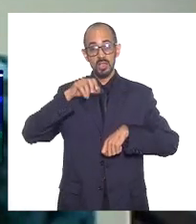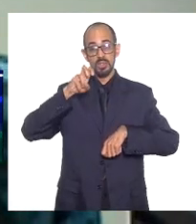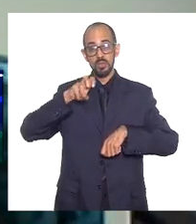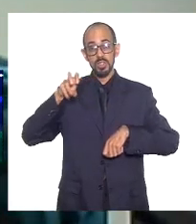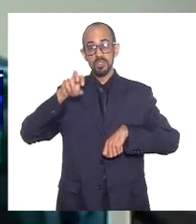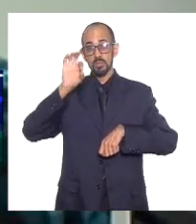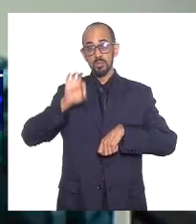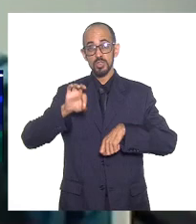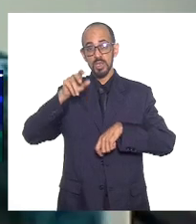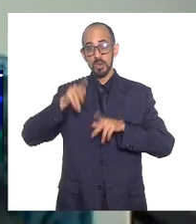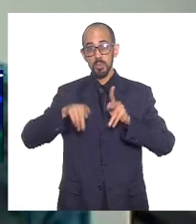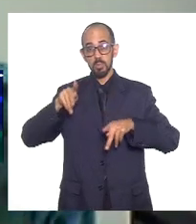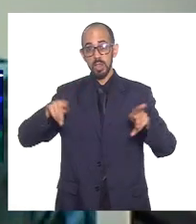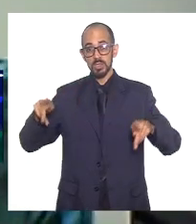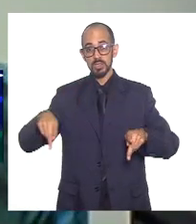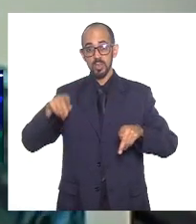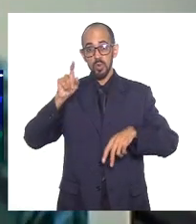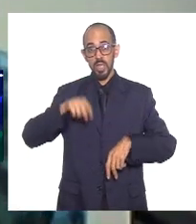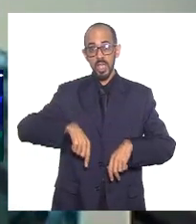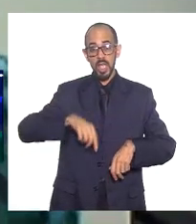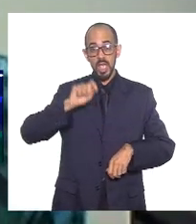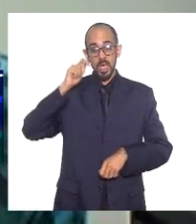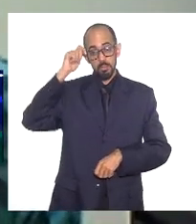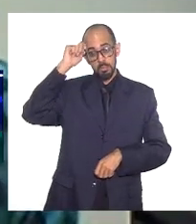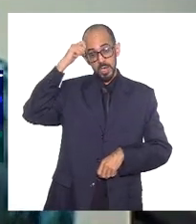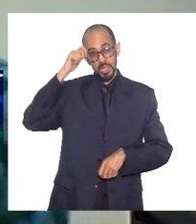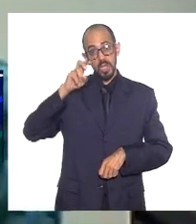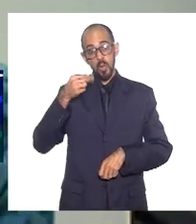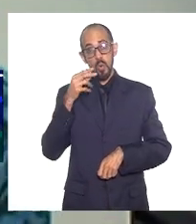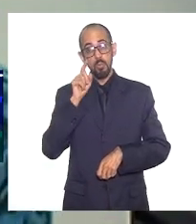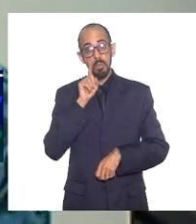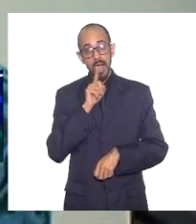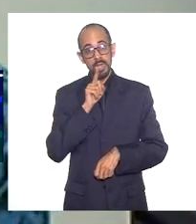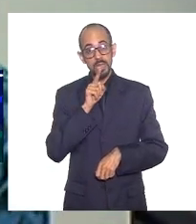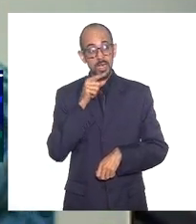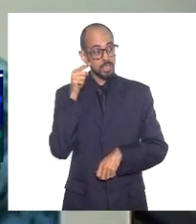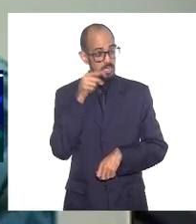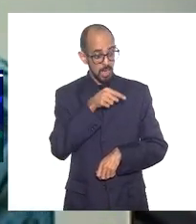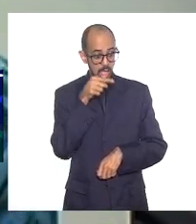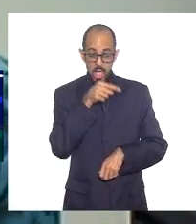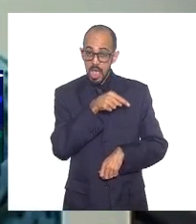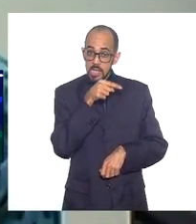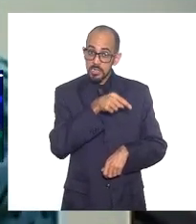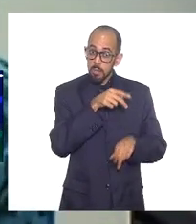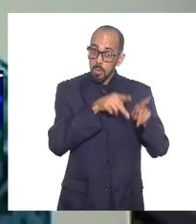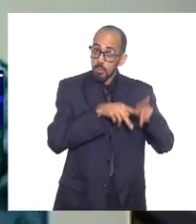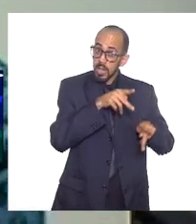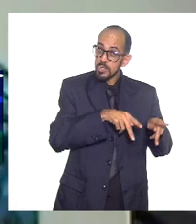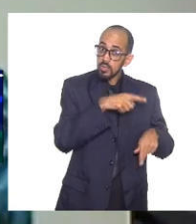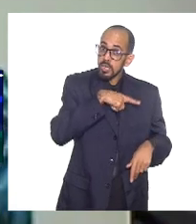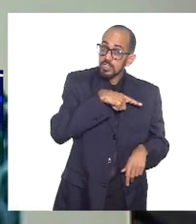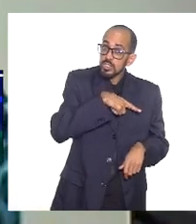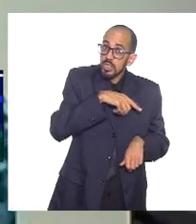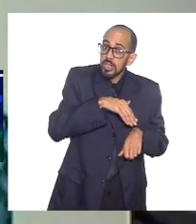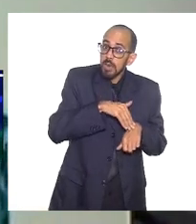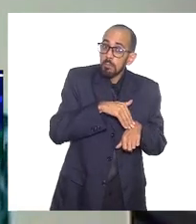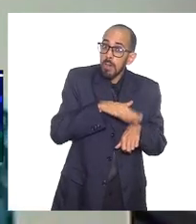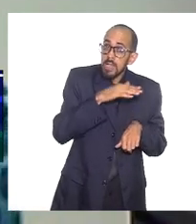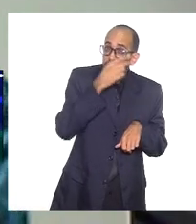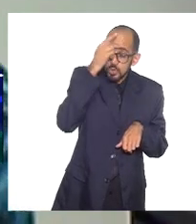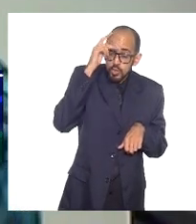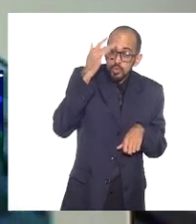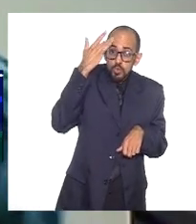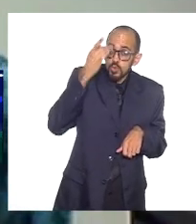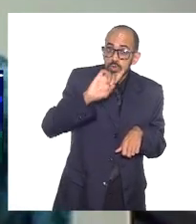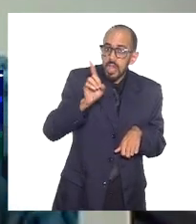55% da população é preta ou parda, e é nessa população que a gente vai ter o maior número de analfabetismo,